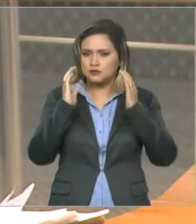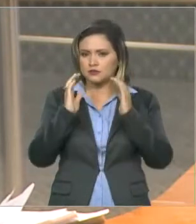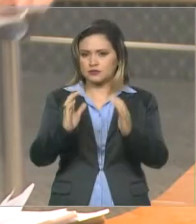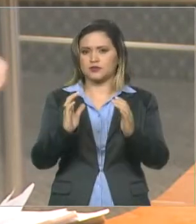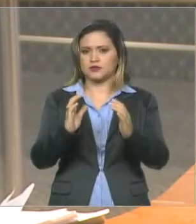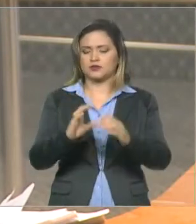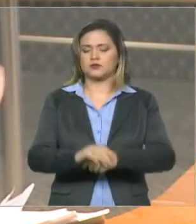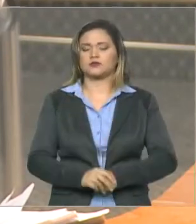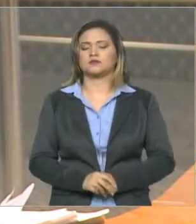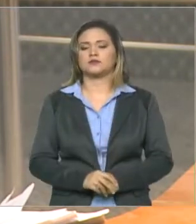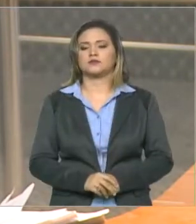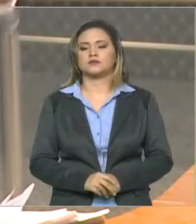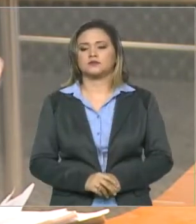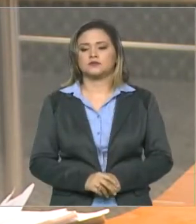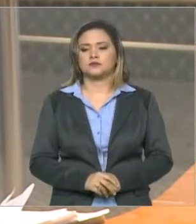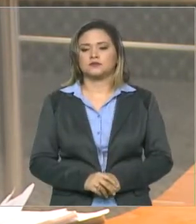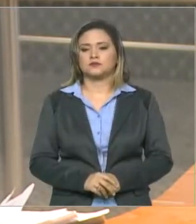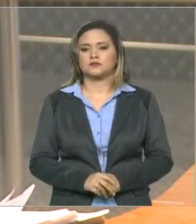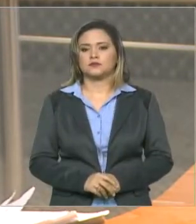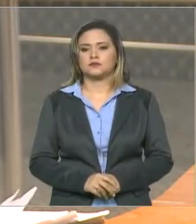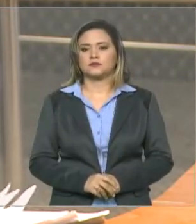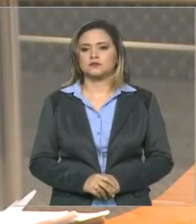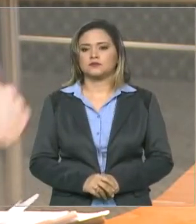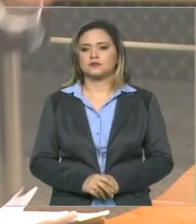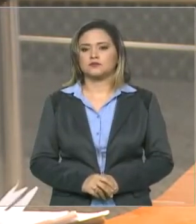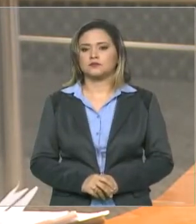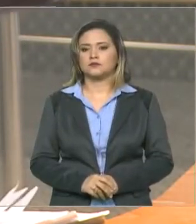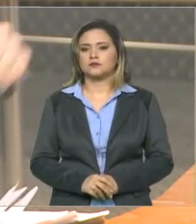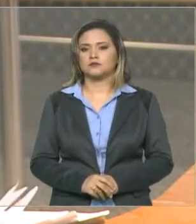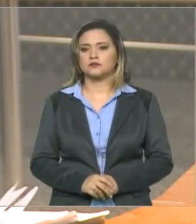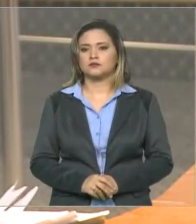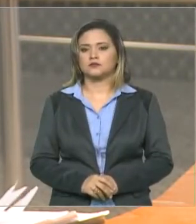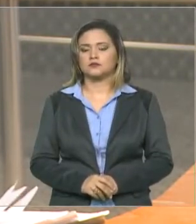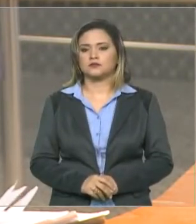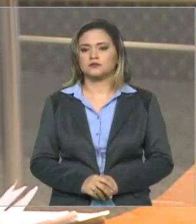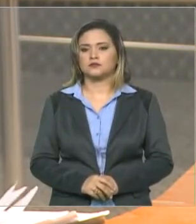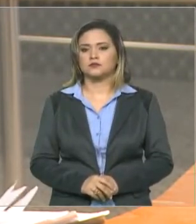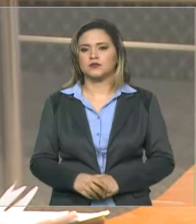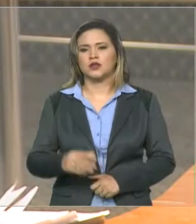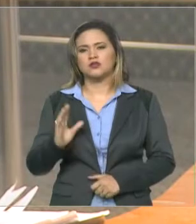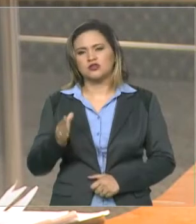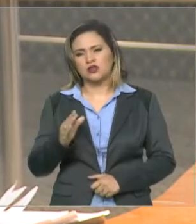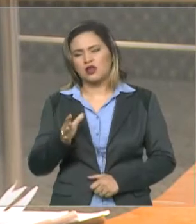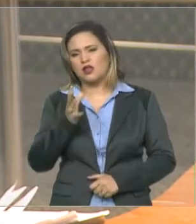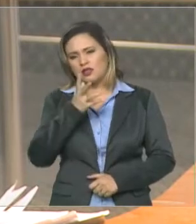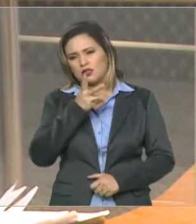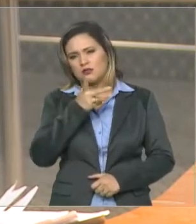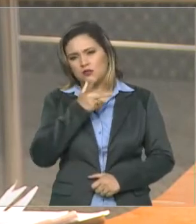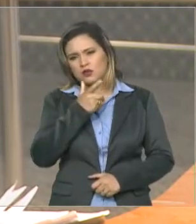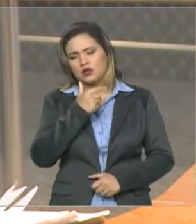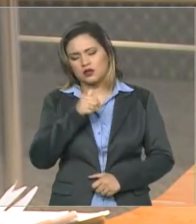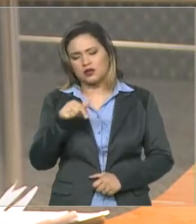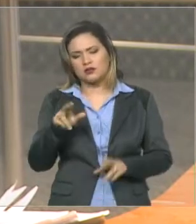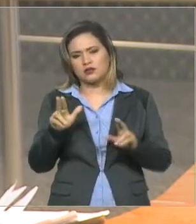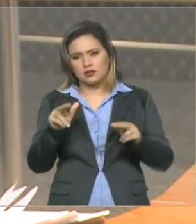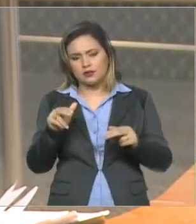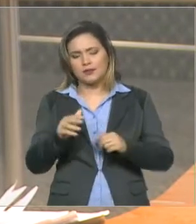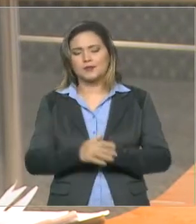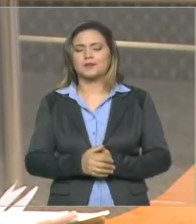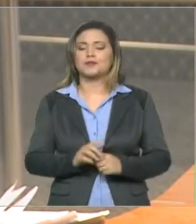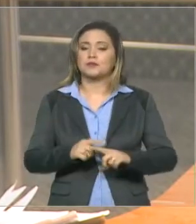para finalizar, senhor presidente, que eu já gastei muito tempo falando dessa situação, eu estava aqui